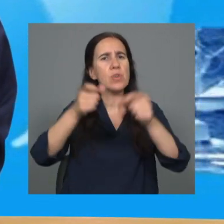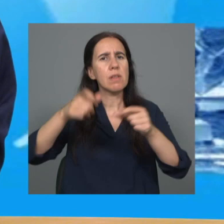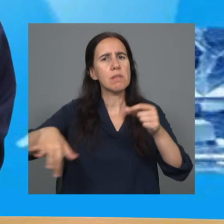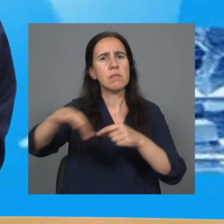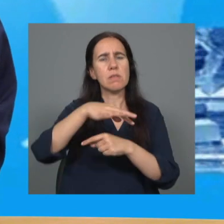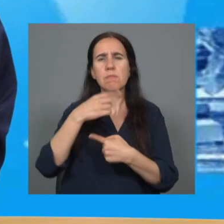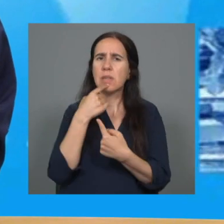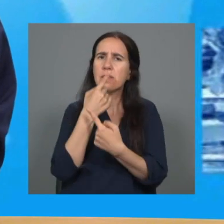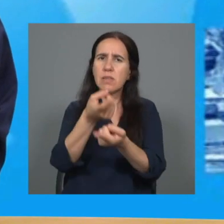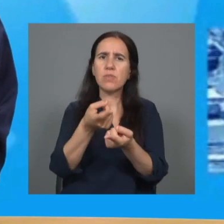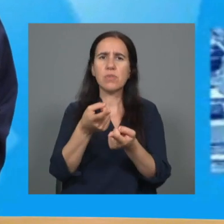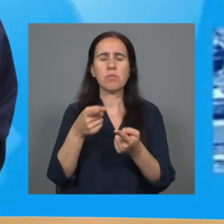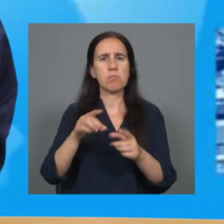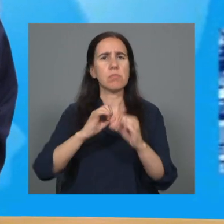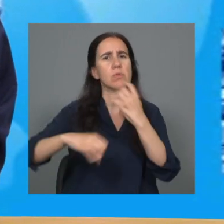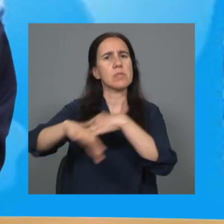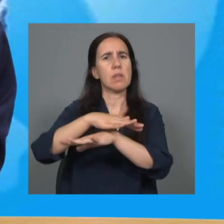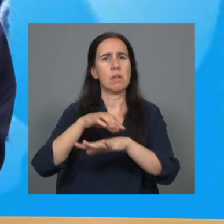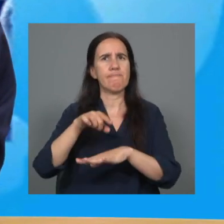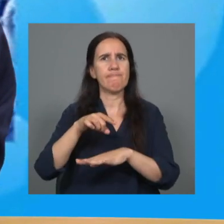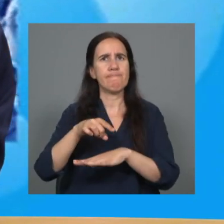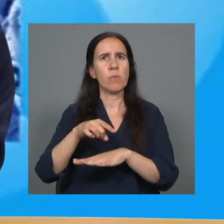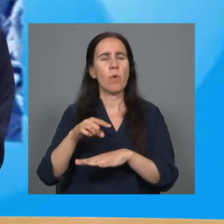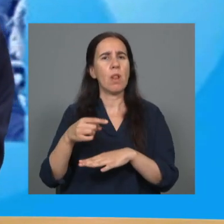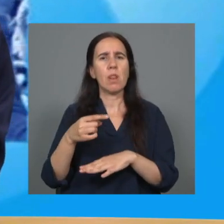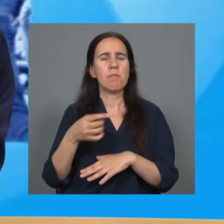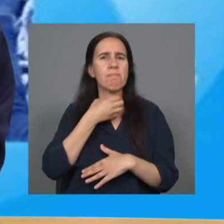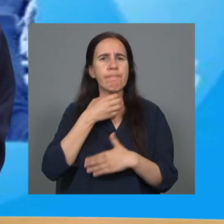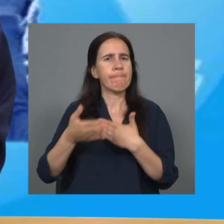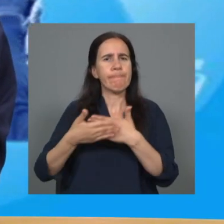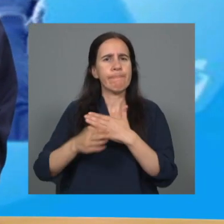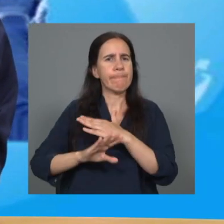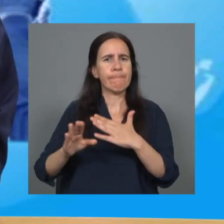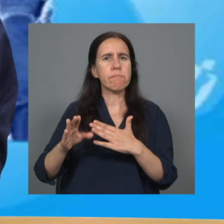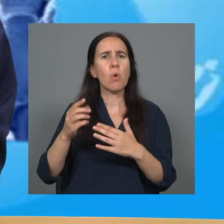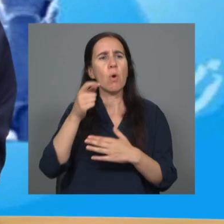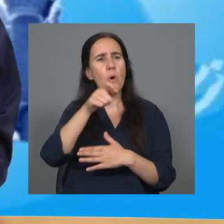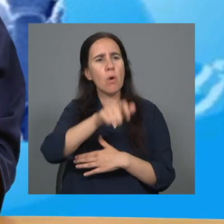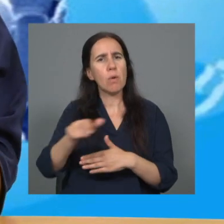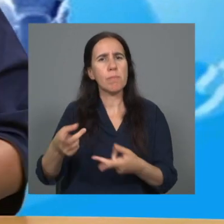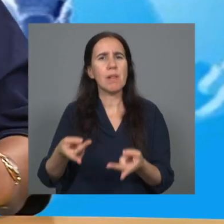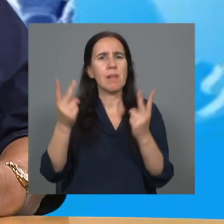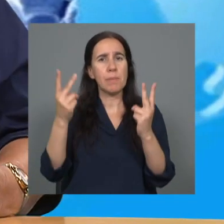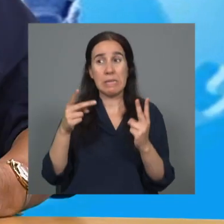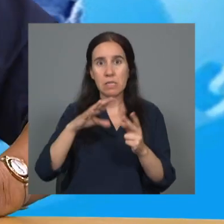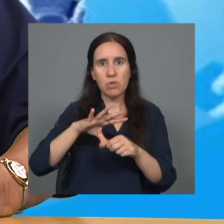diz esta sociedade está a asfixiar a liberdade do homem. Está a destruir